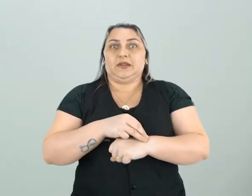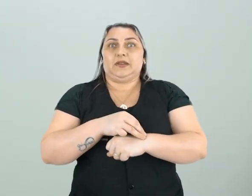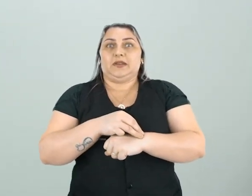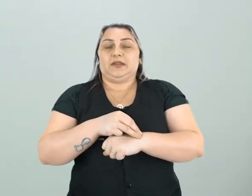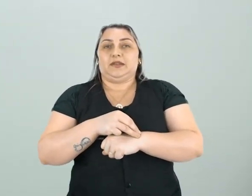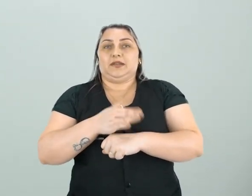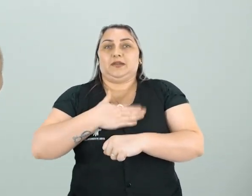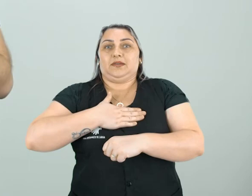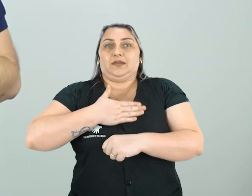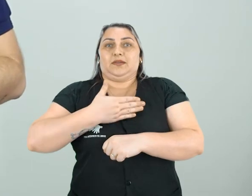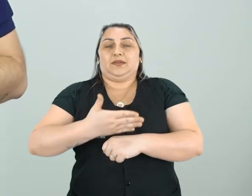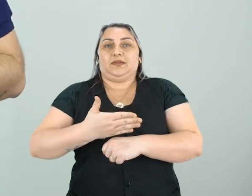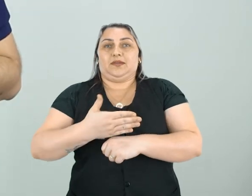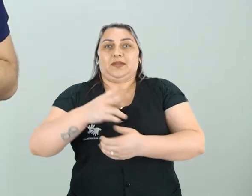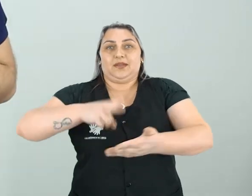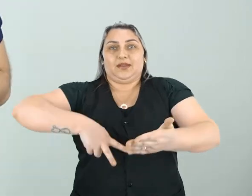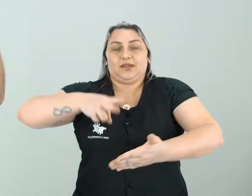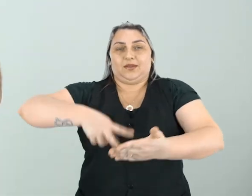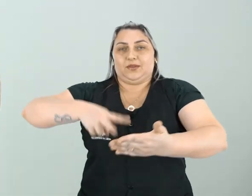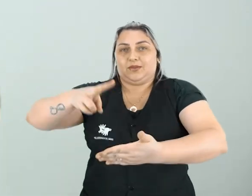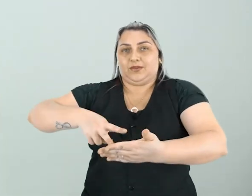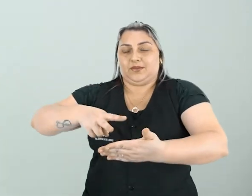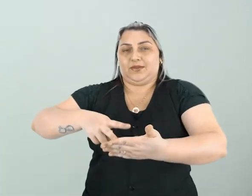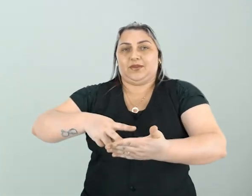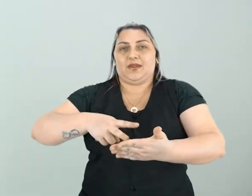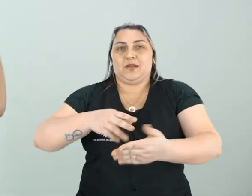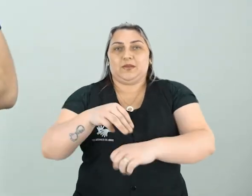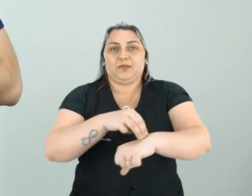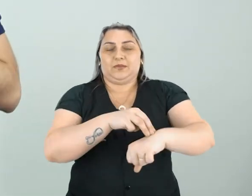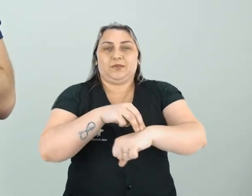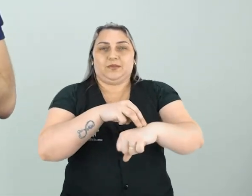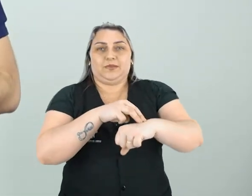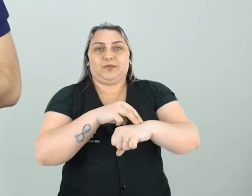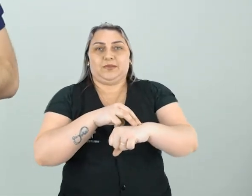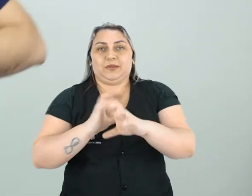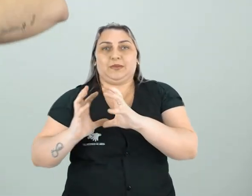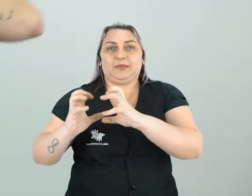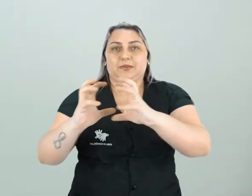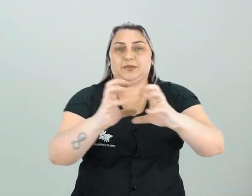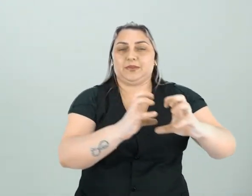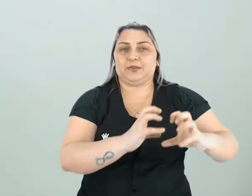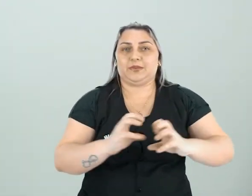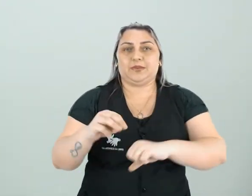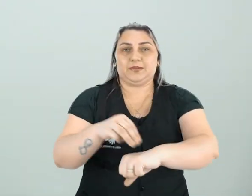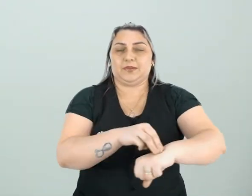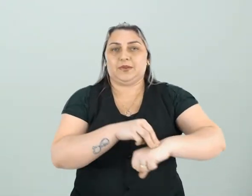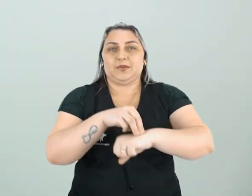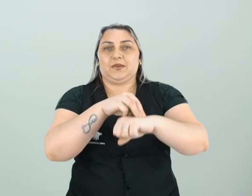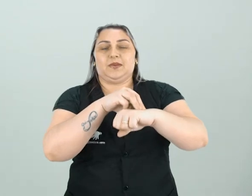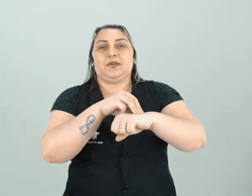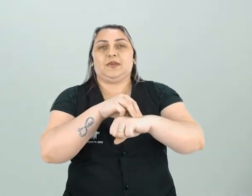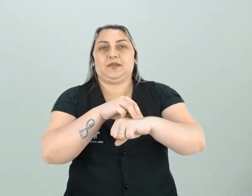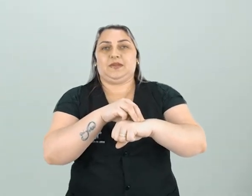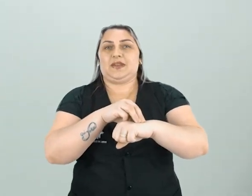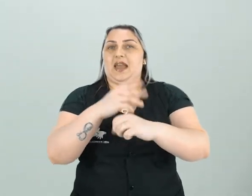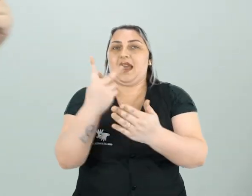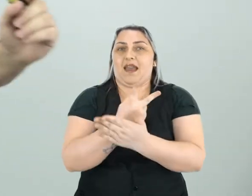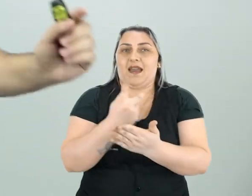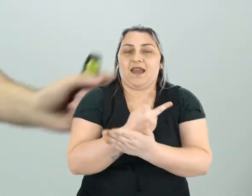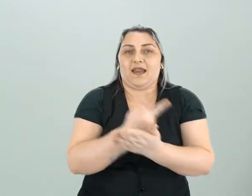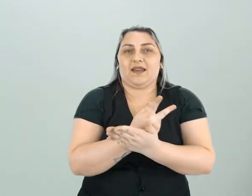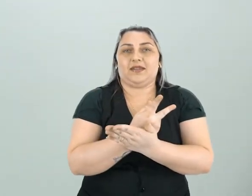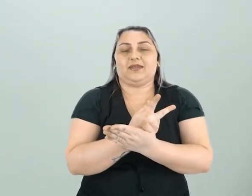né, naquela leitura, aquele momento ali de conflito, aquele momento em que que as coisas estão tudo dando